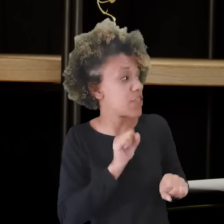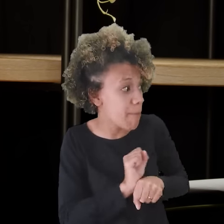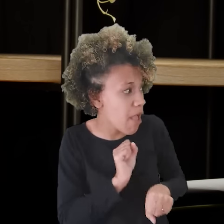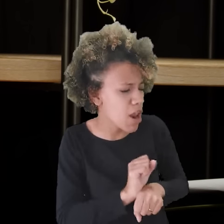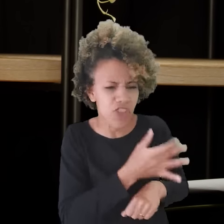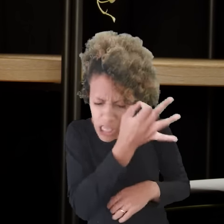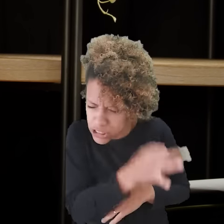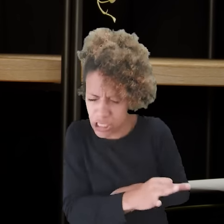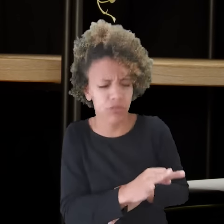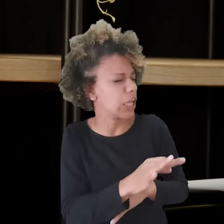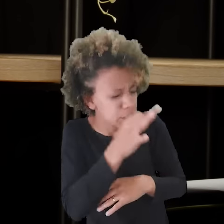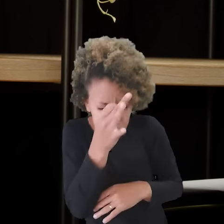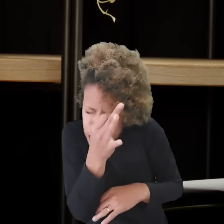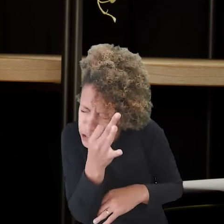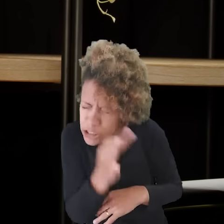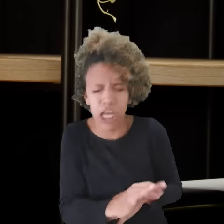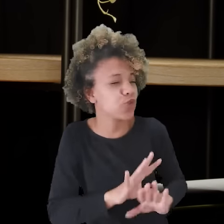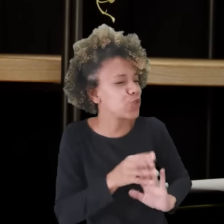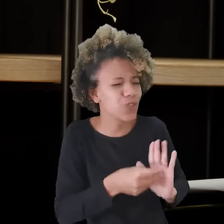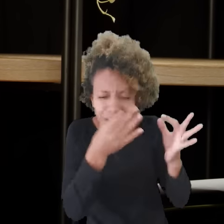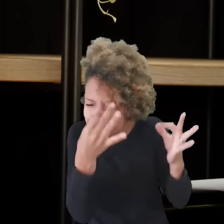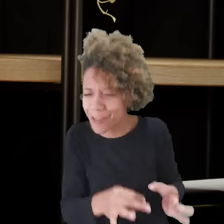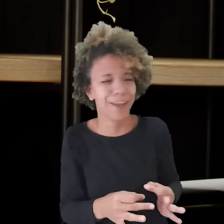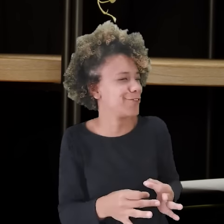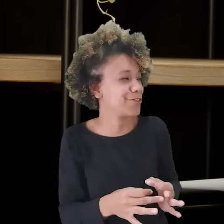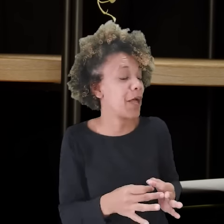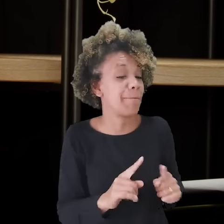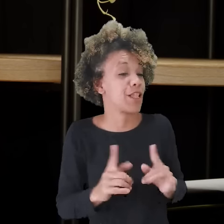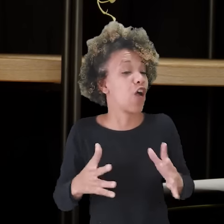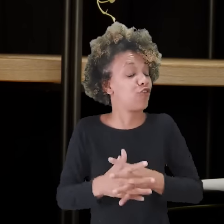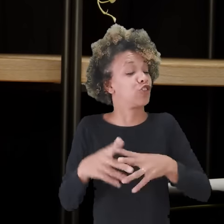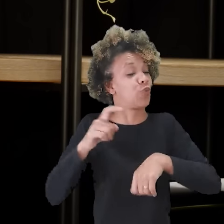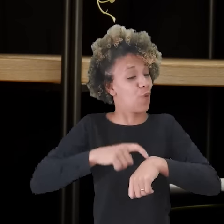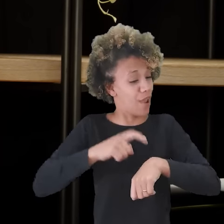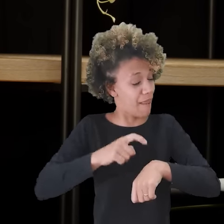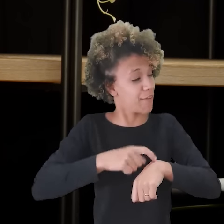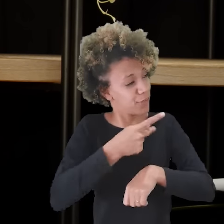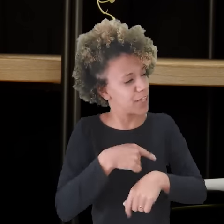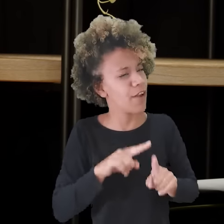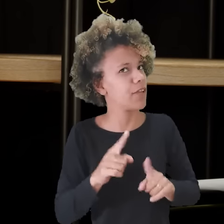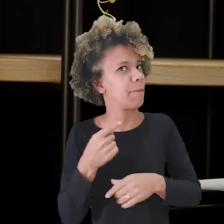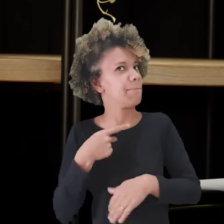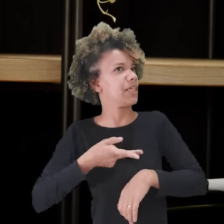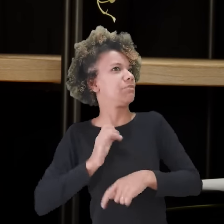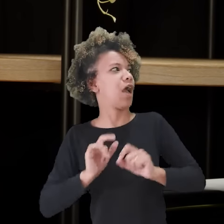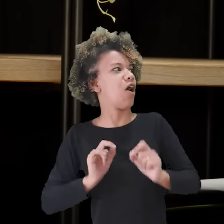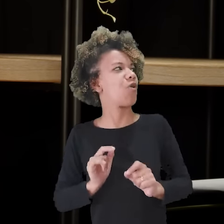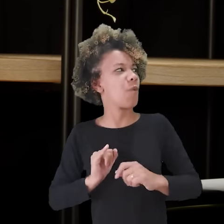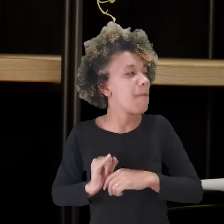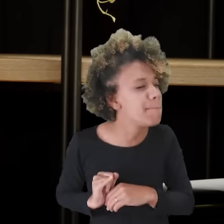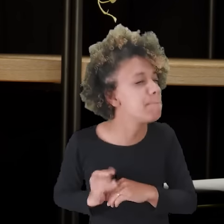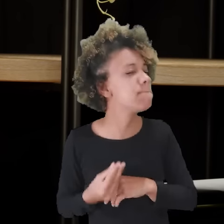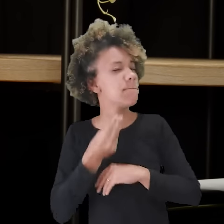ela ela vai esperar você tá certíssima você tá certo ela confundiu o horário que você falou e ela vai perceber